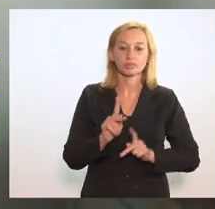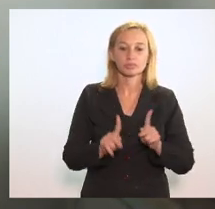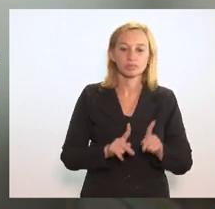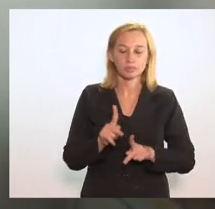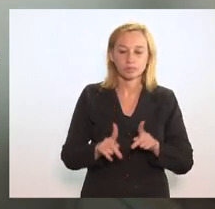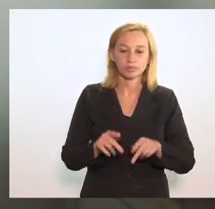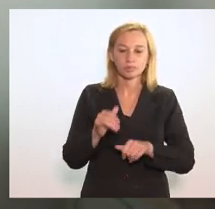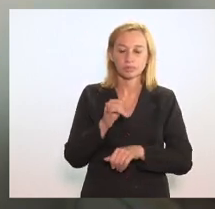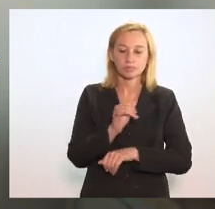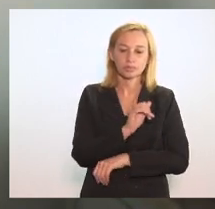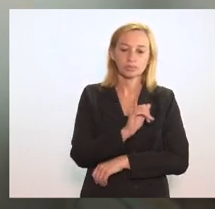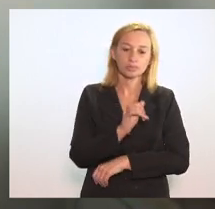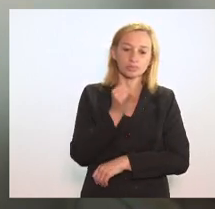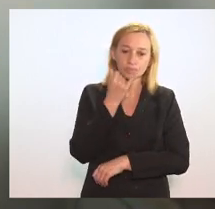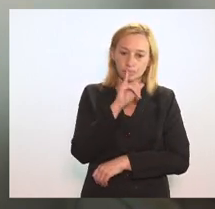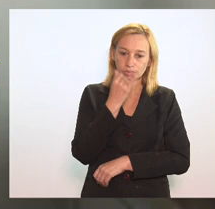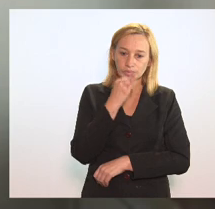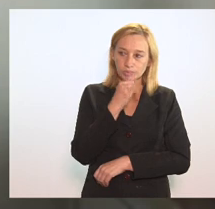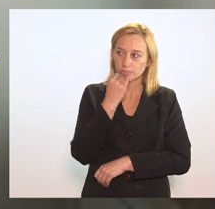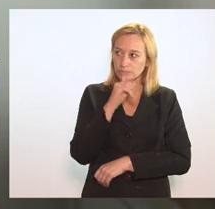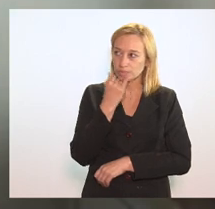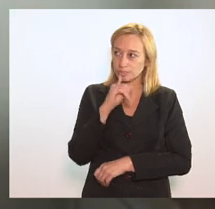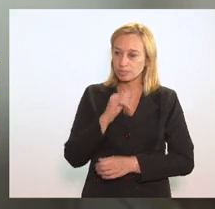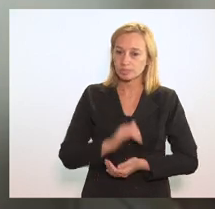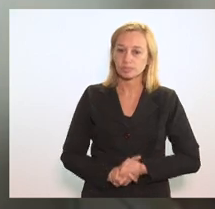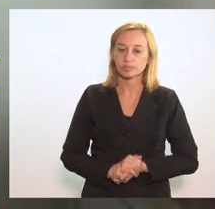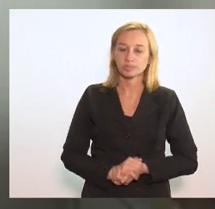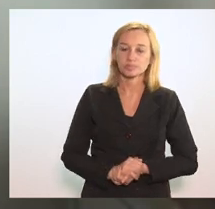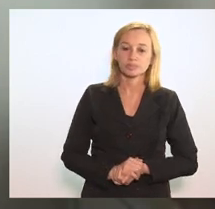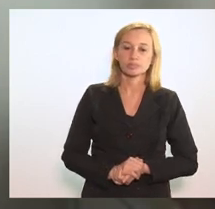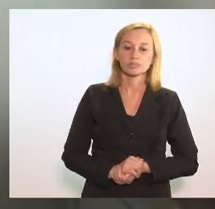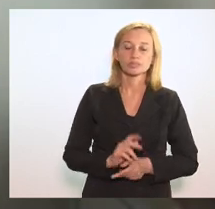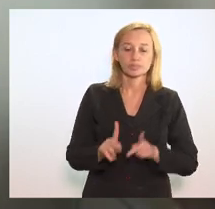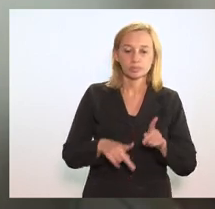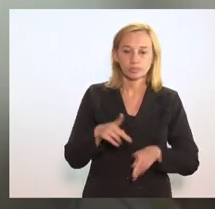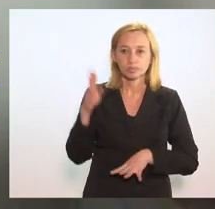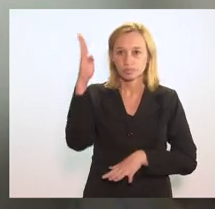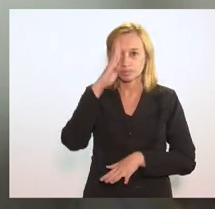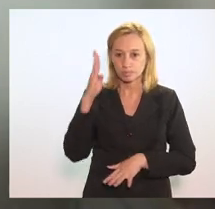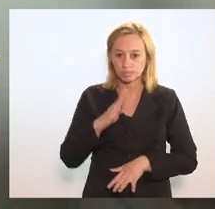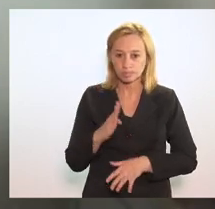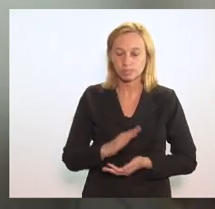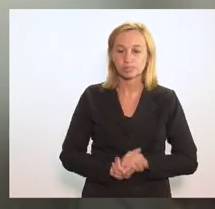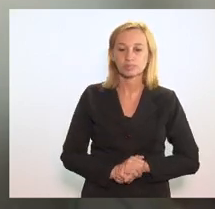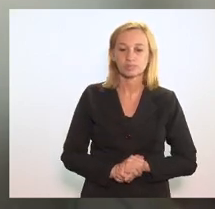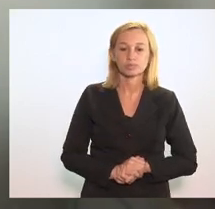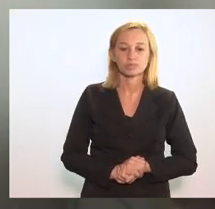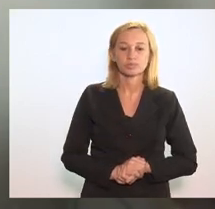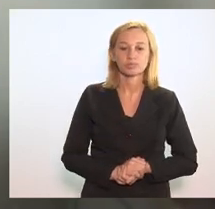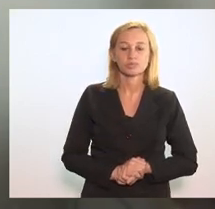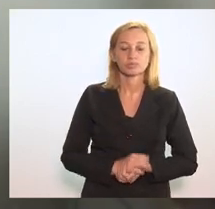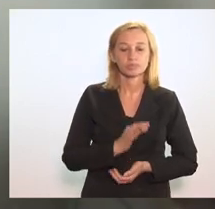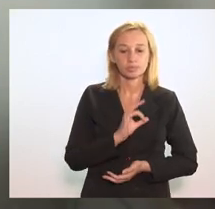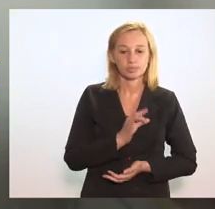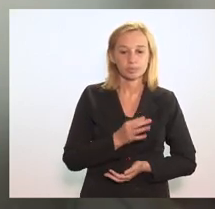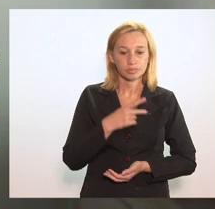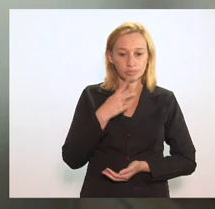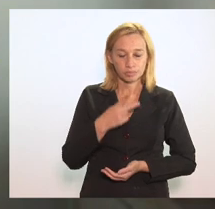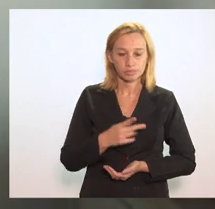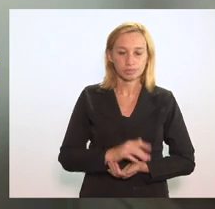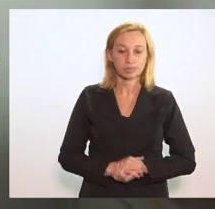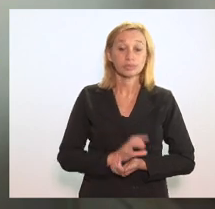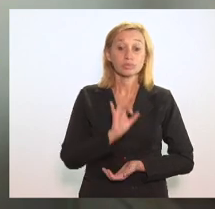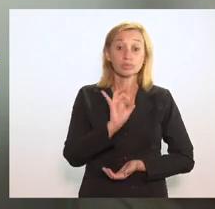população fluminense e na população brasileira. E eu fiz questão absoluta de